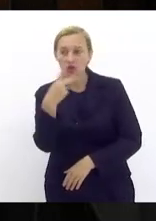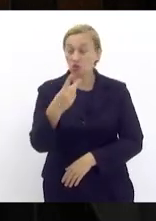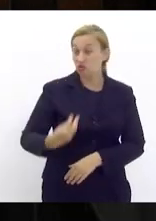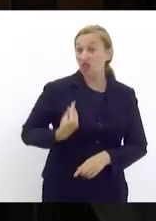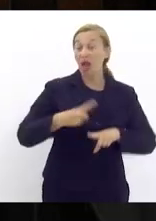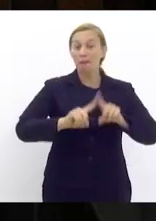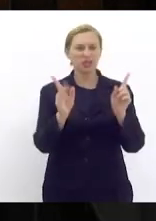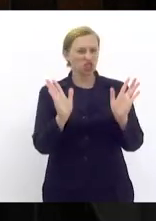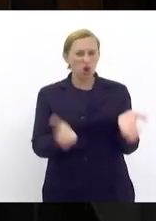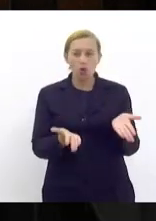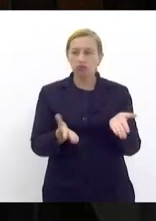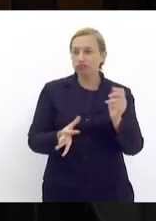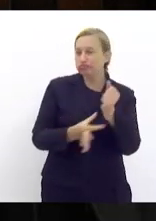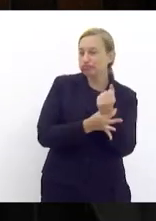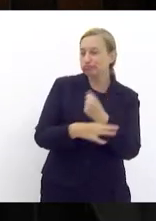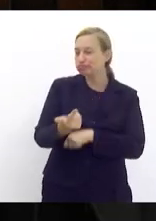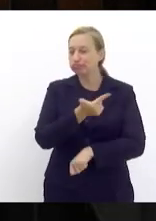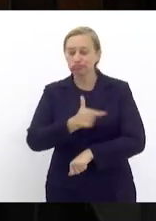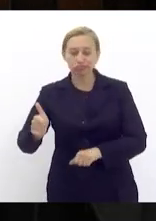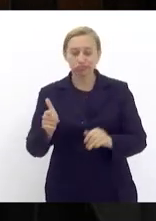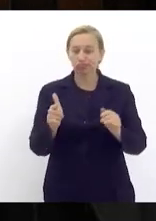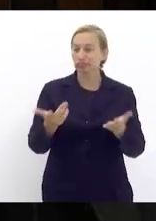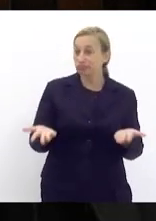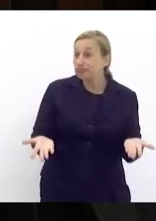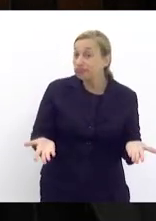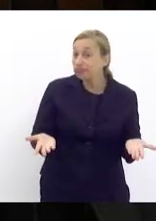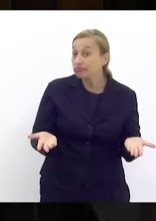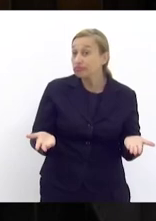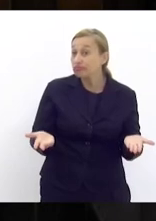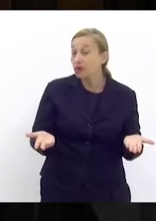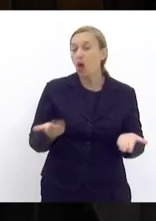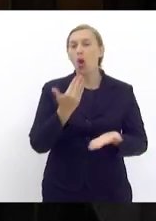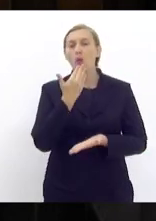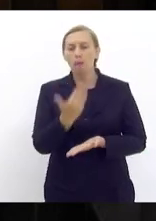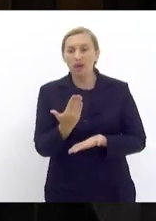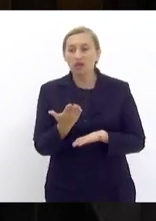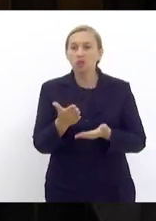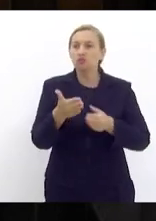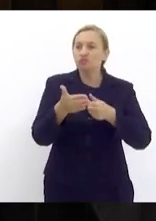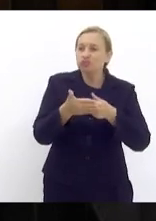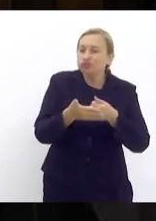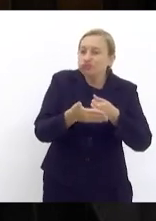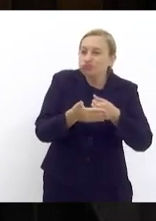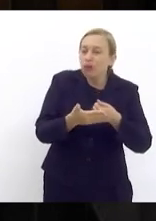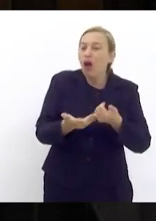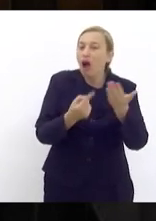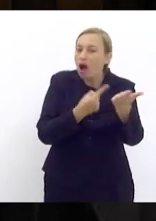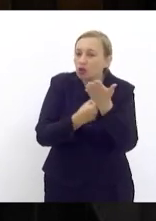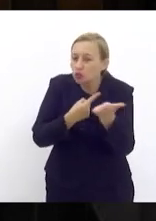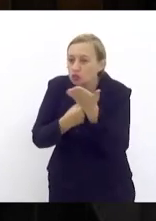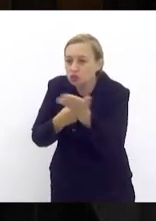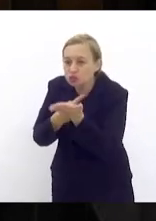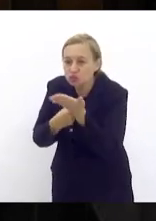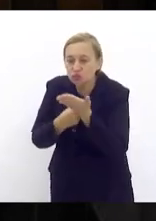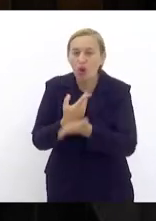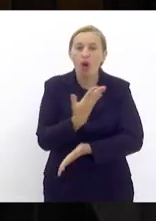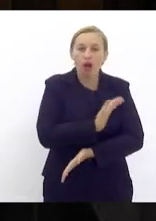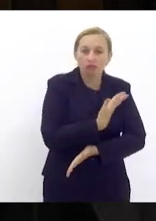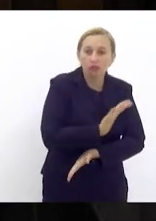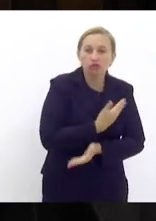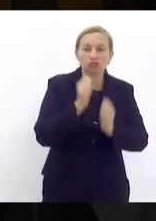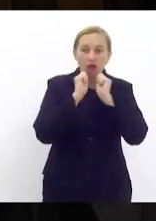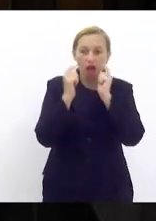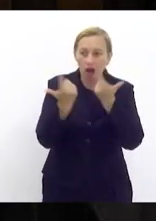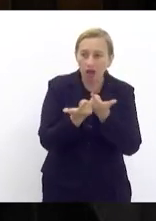mas que hoje não tem segurança para isso. Eu peço encarecidamente a ajuda dos meus colegas na Assembleia